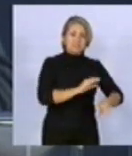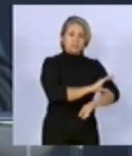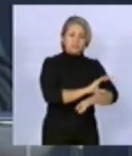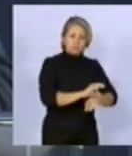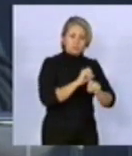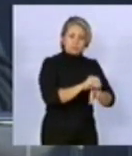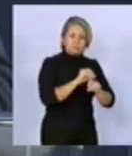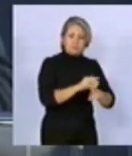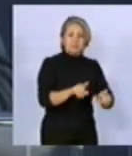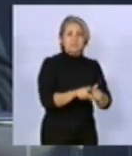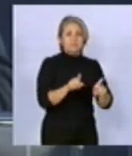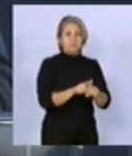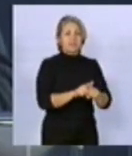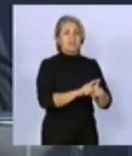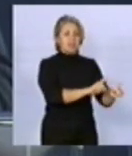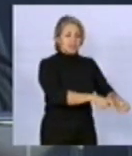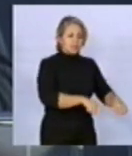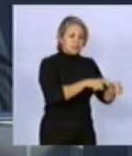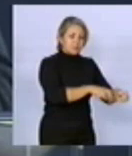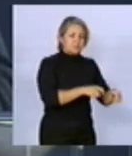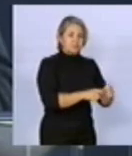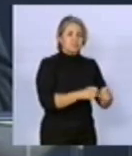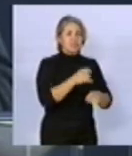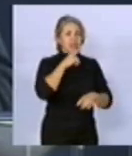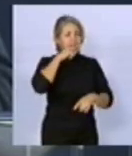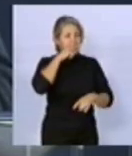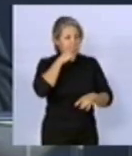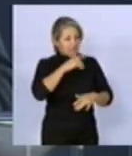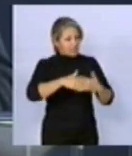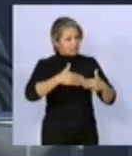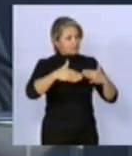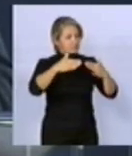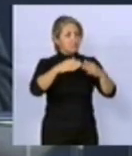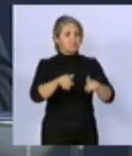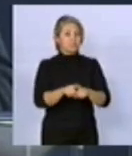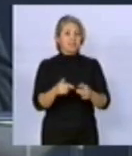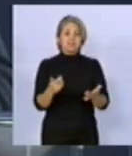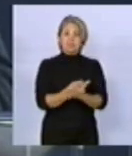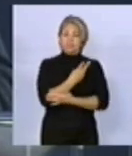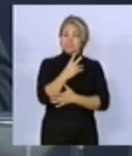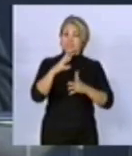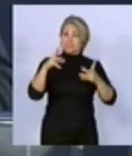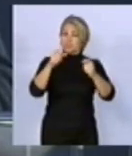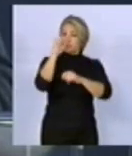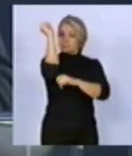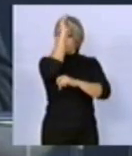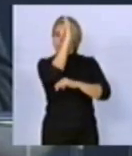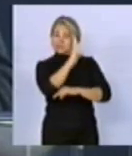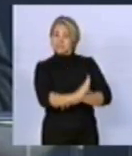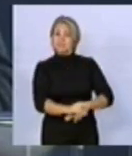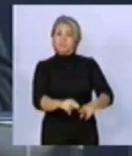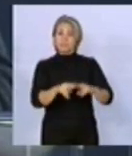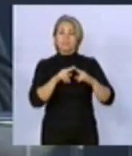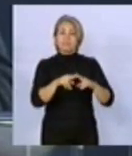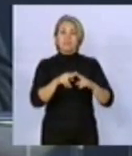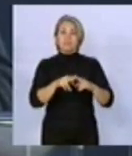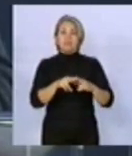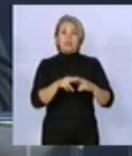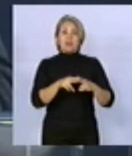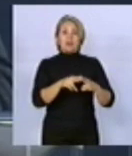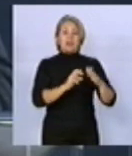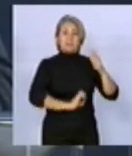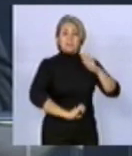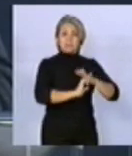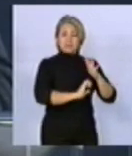sistematização dos canaviais está acontecendo pelo interior do brasil bancado pela iniciativa privada uma